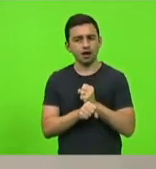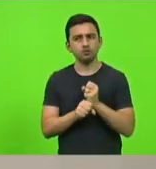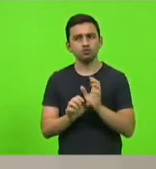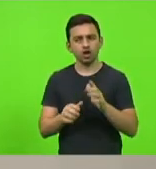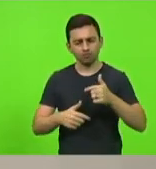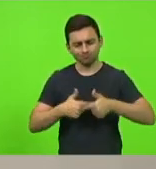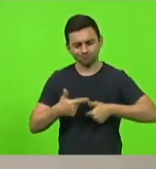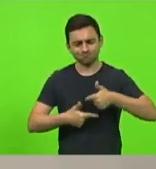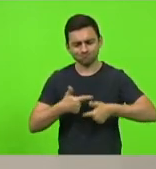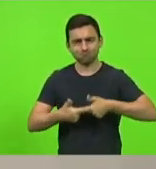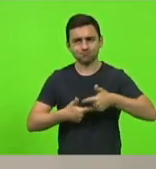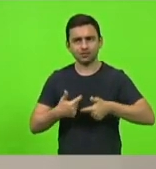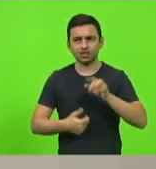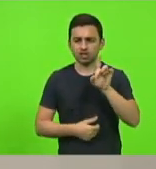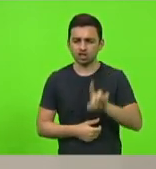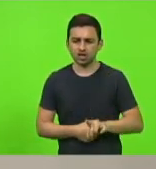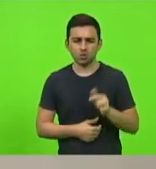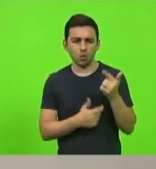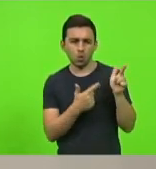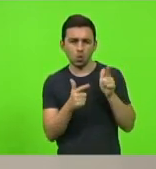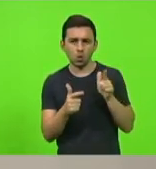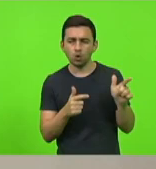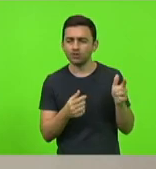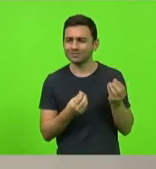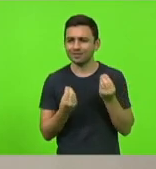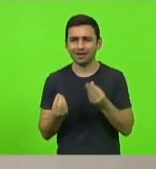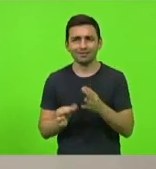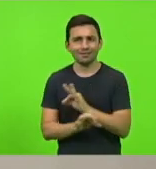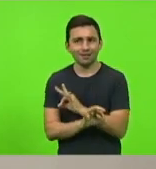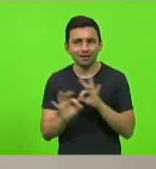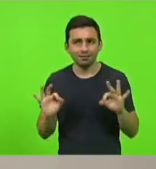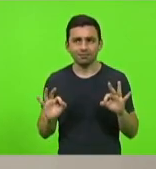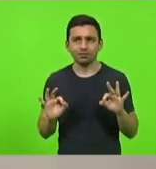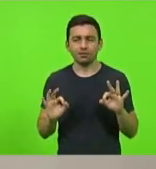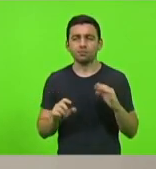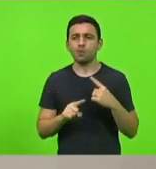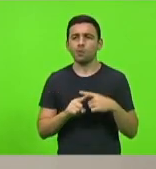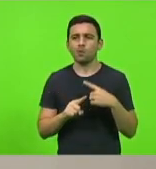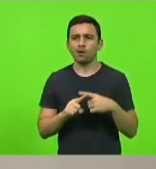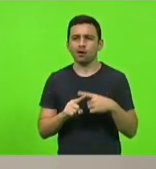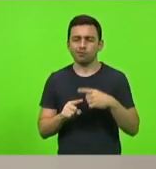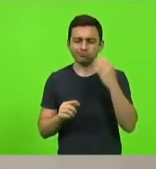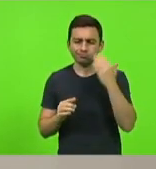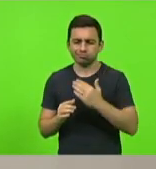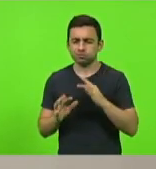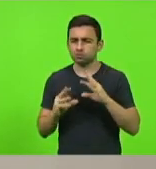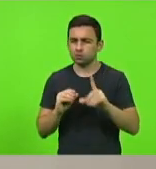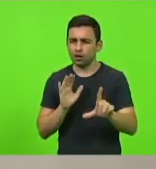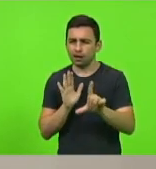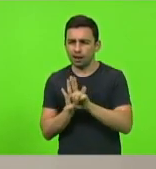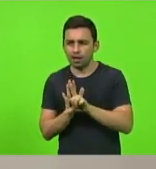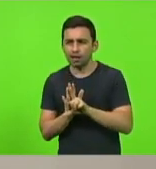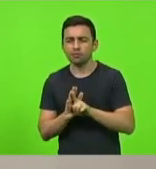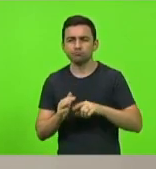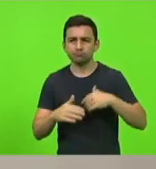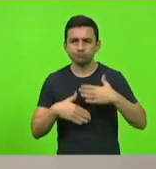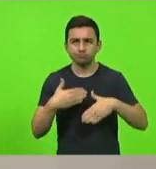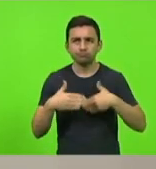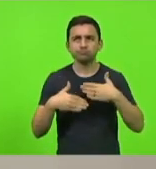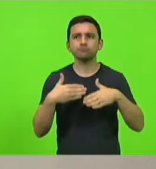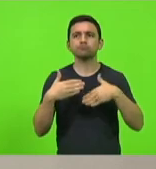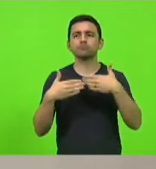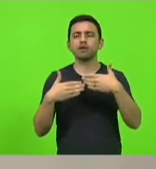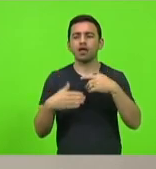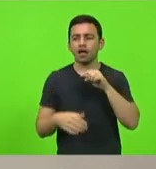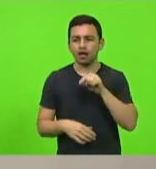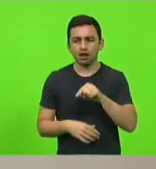sem direitos a nenhuma outra atividade, porque mesmo tendo cumprido interstícios legal à promoção, esta não vinha